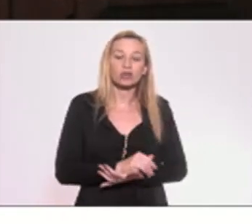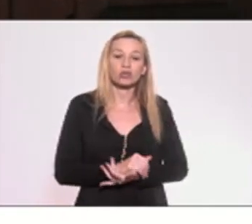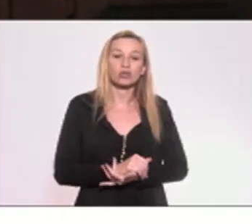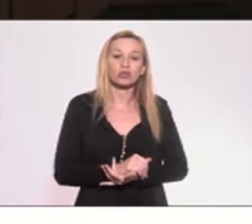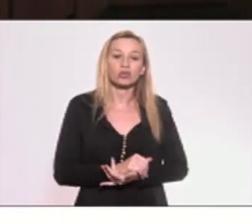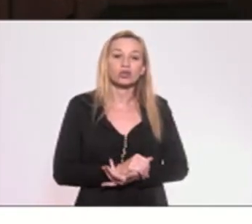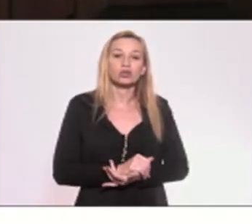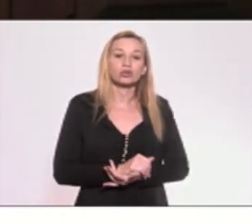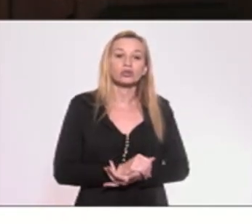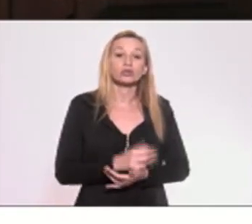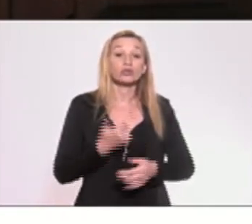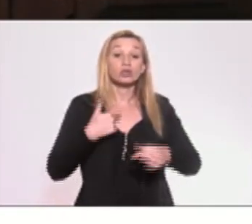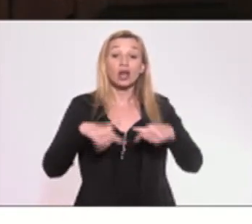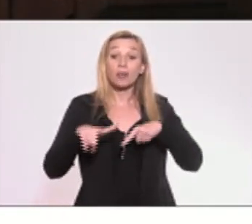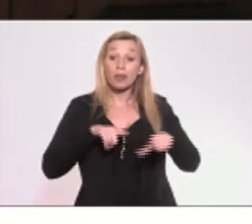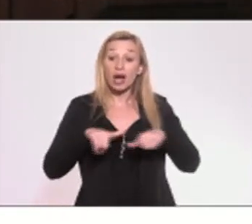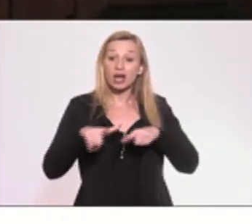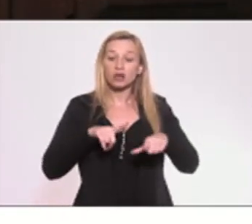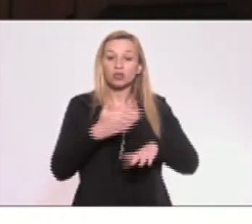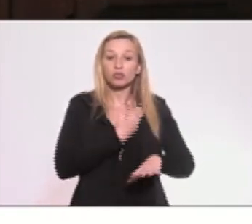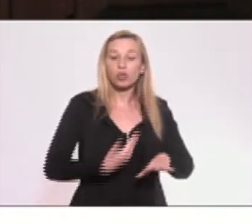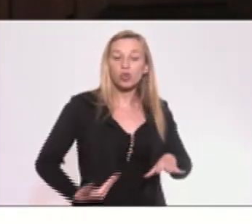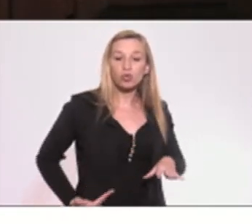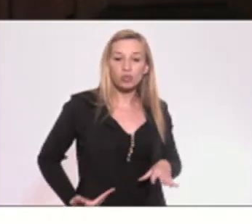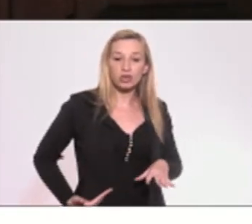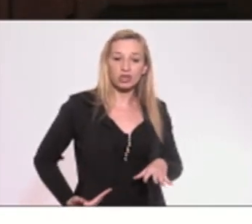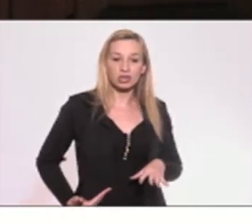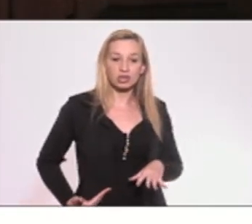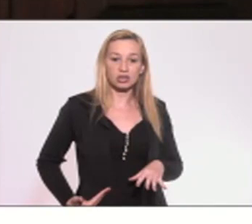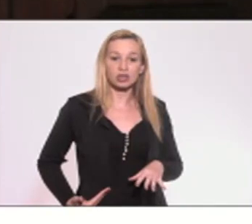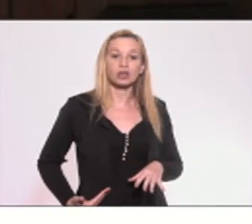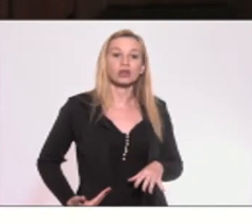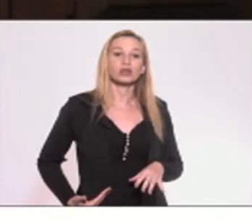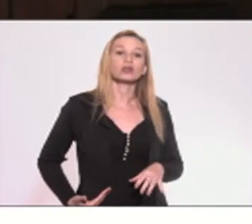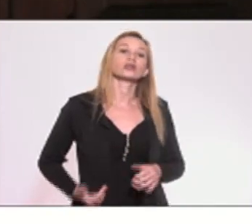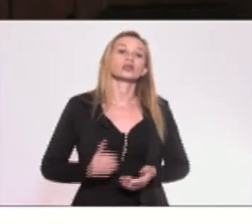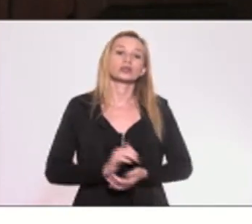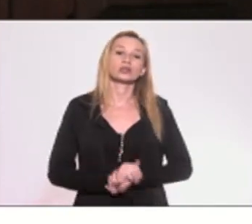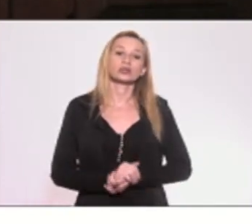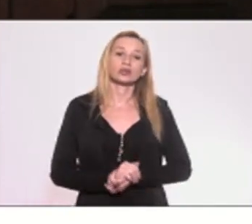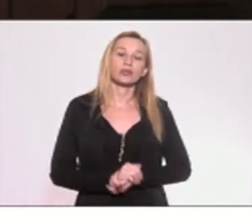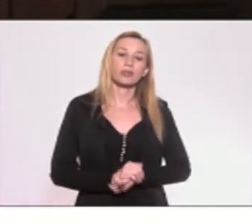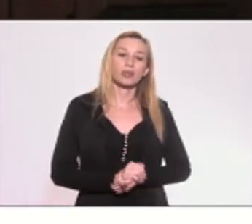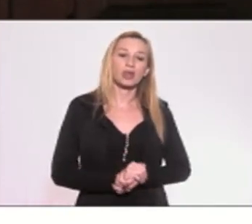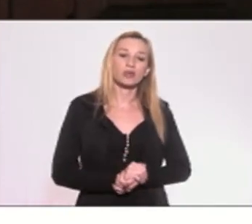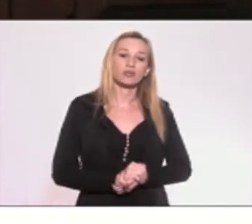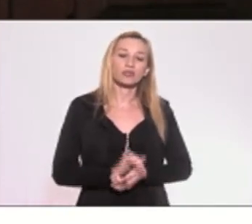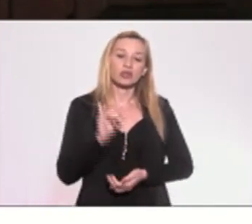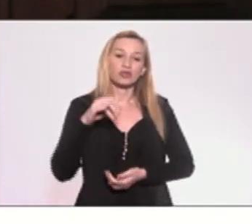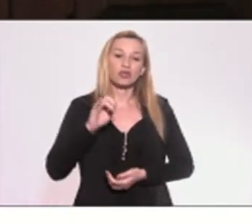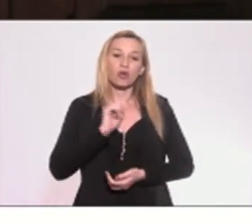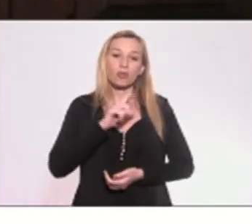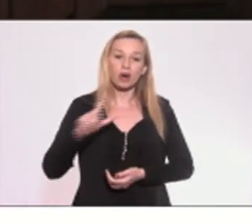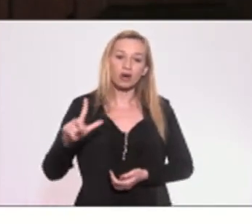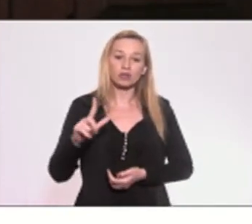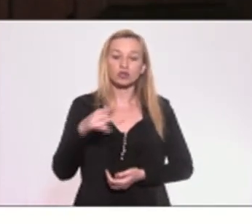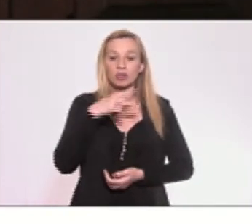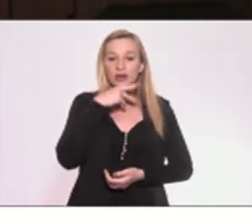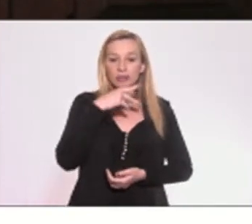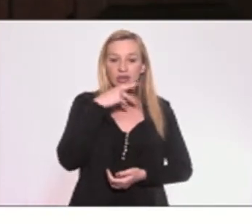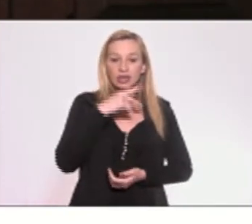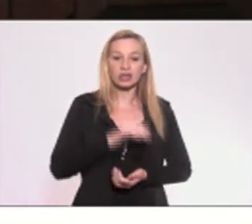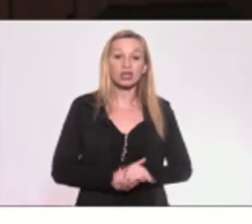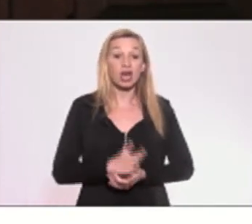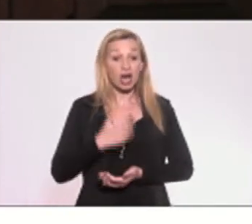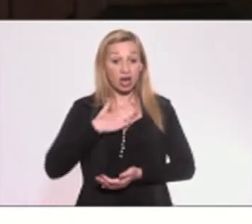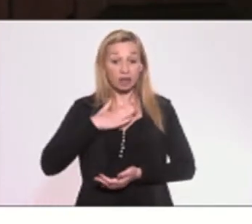função pública que os agentes ocupavam podem ser exceção à prerrogativa da imunidade formal dos parlamentares? A meu ver,